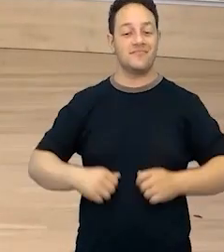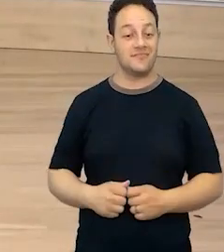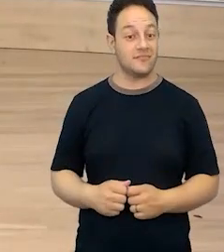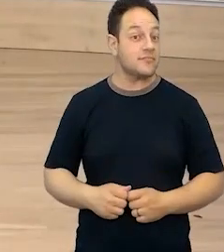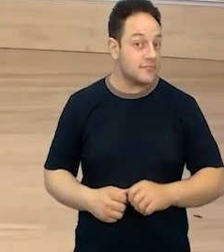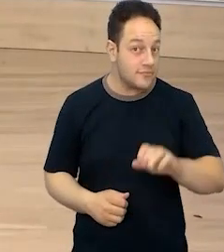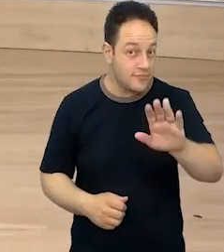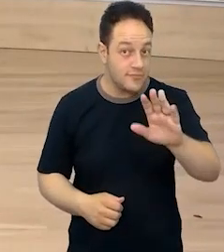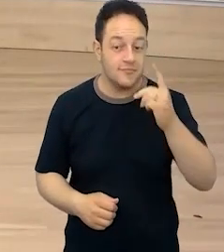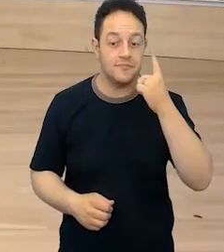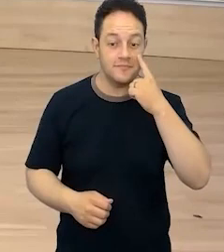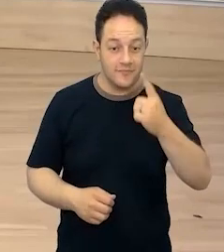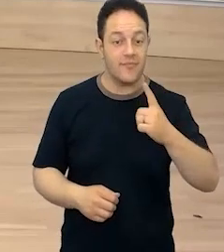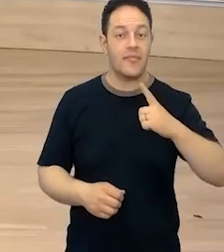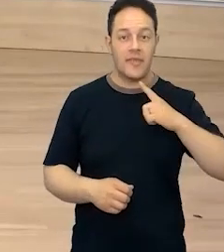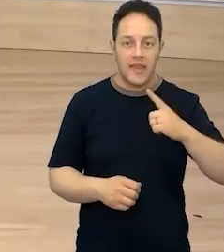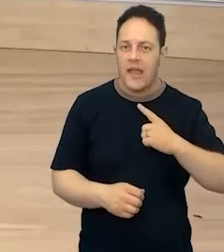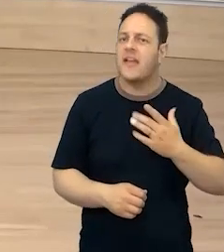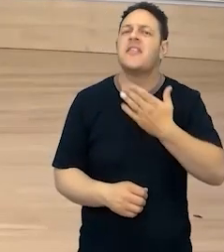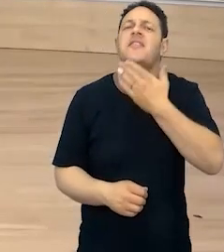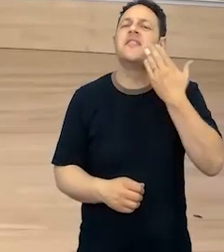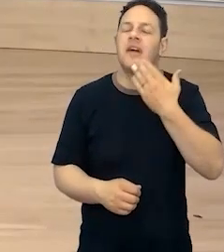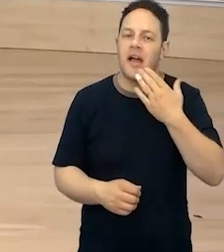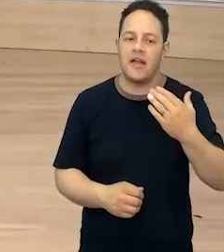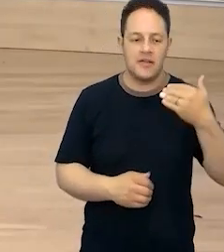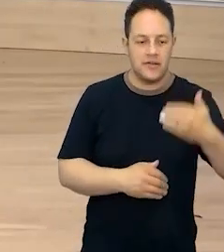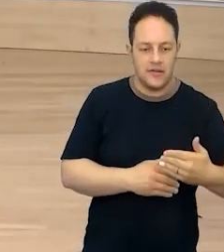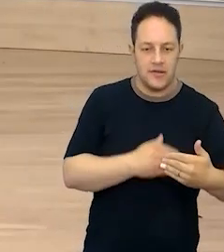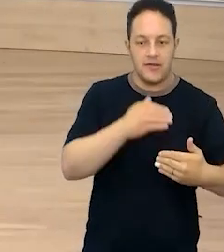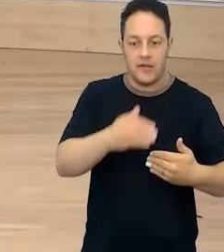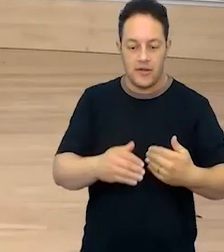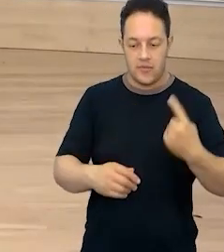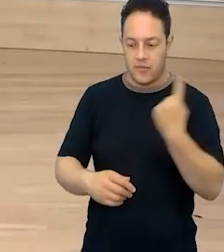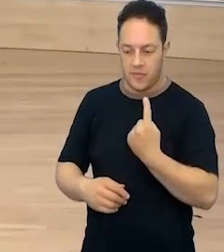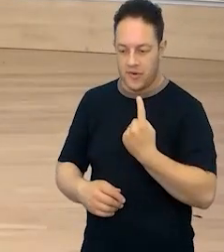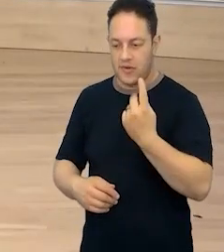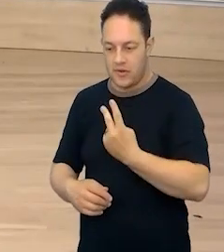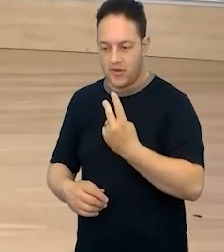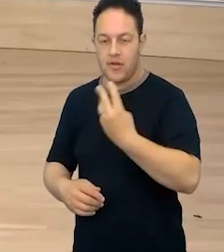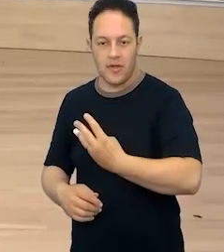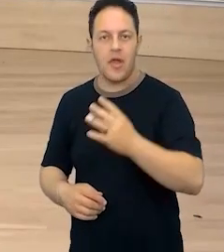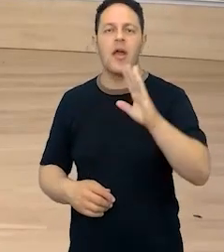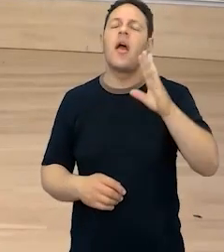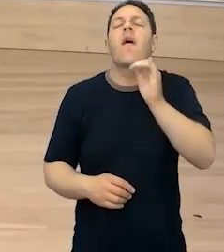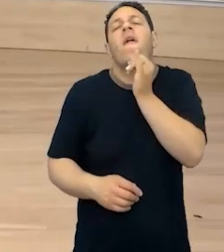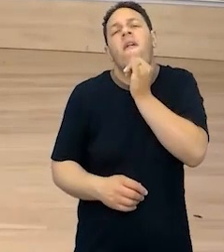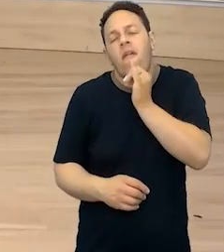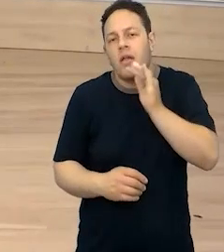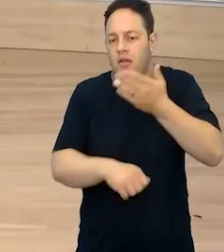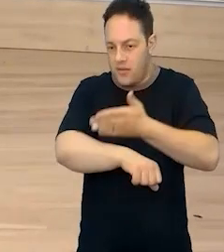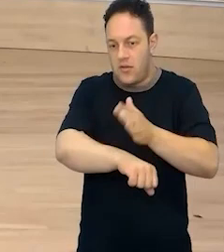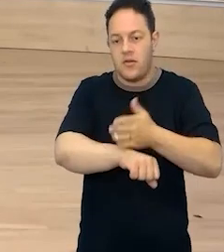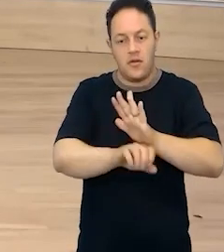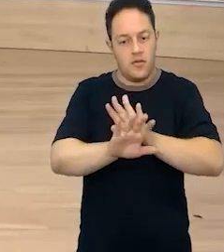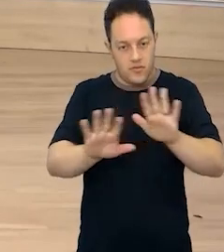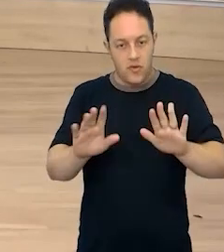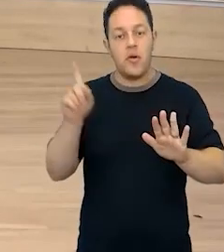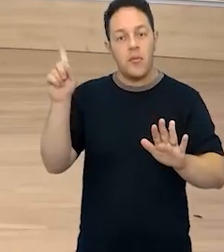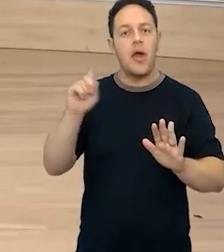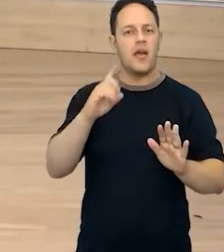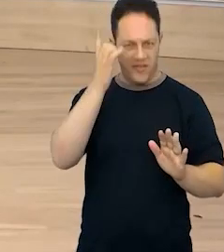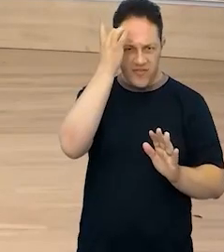E assim, é uma sequência fácil, não é? Pra, assim, pensando que é uma simulação, é uma